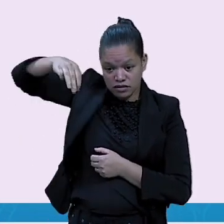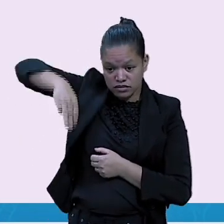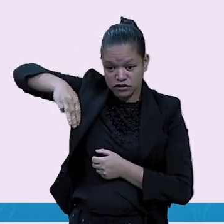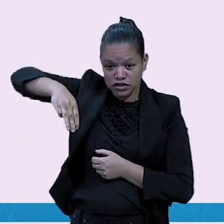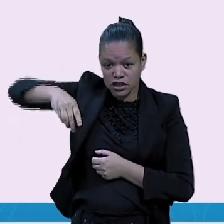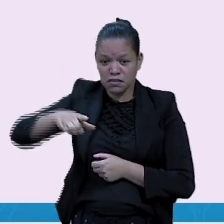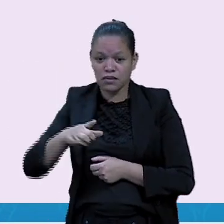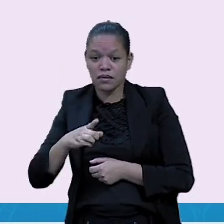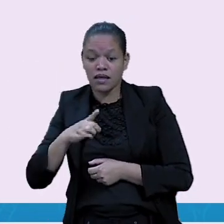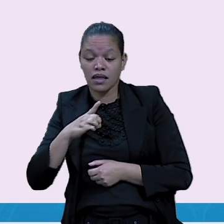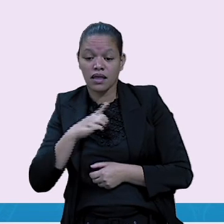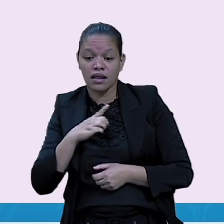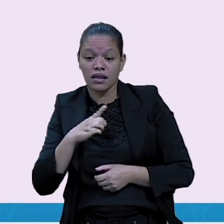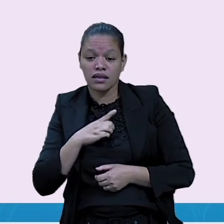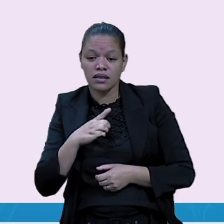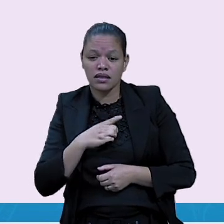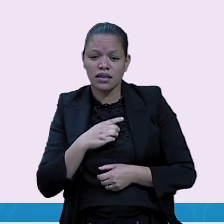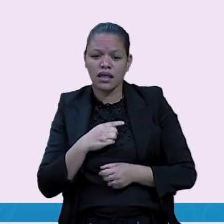tem...